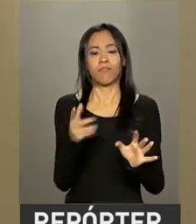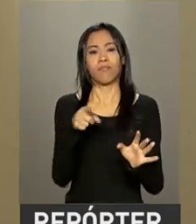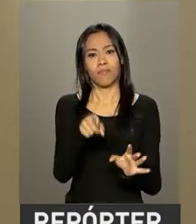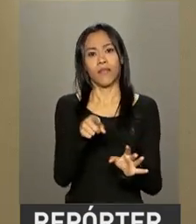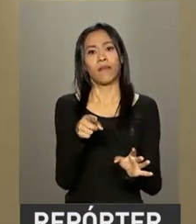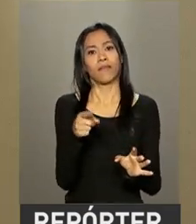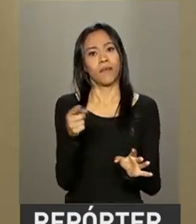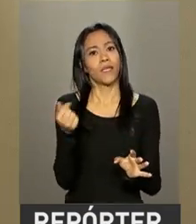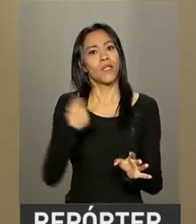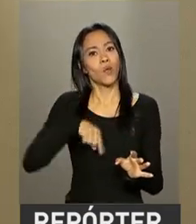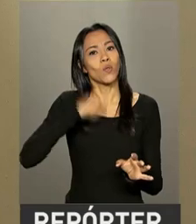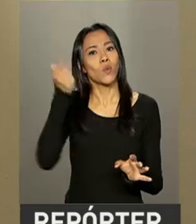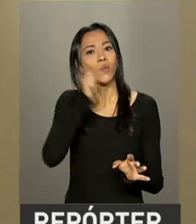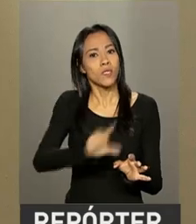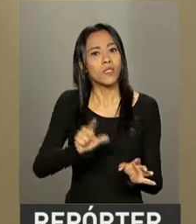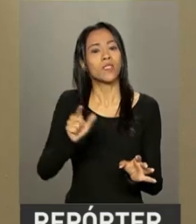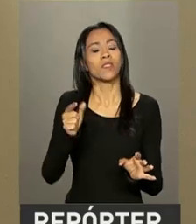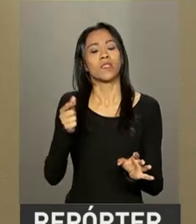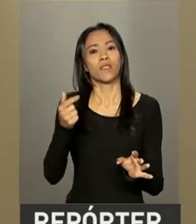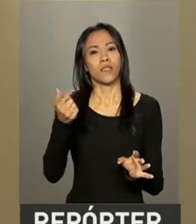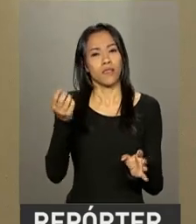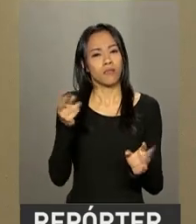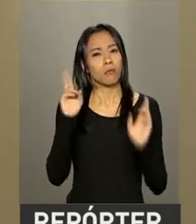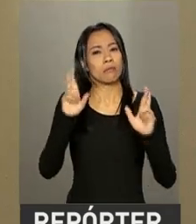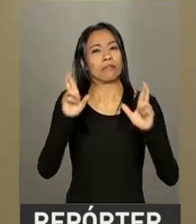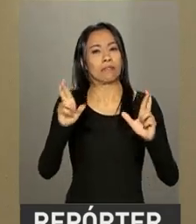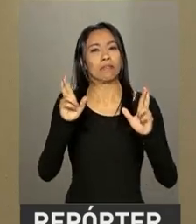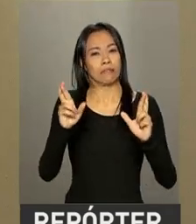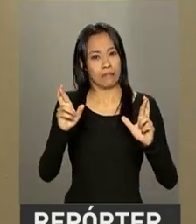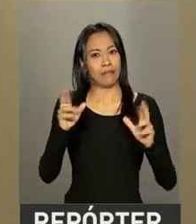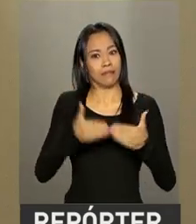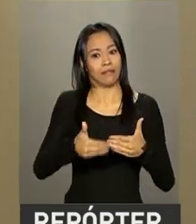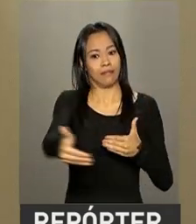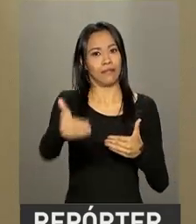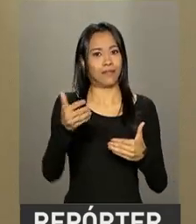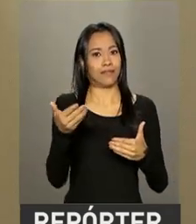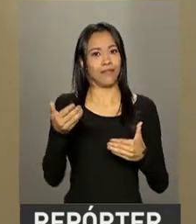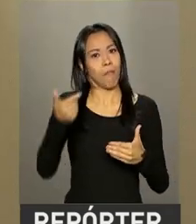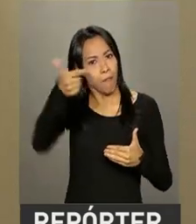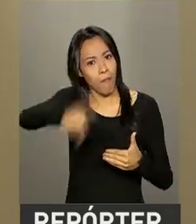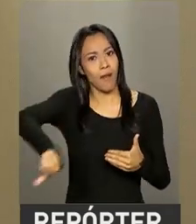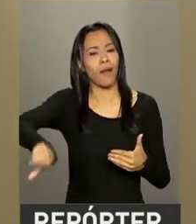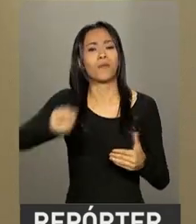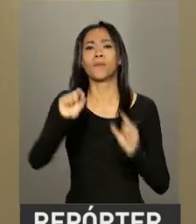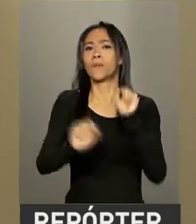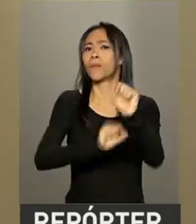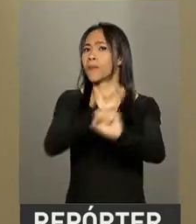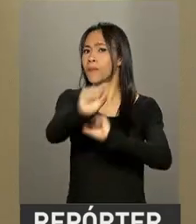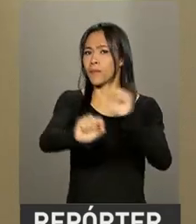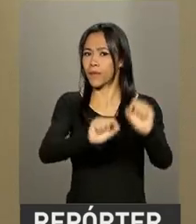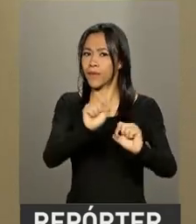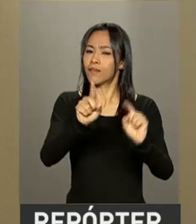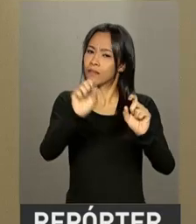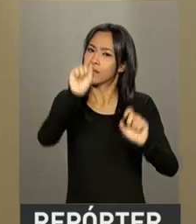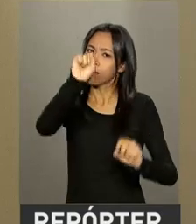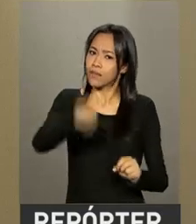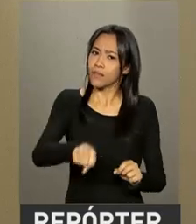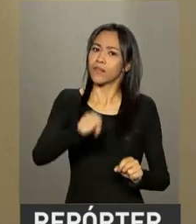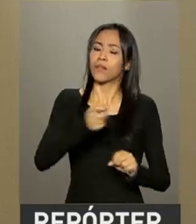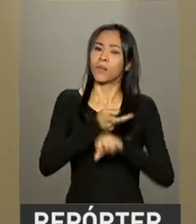desenrolados, né, que a gente consiga conquistar. E se tudo der certo, o nosso próximo passo será, sim,